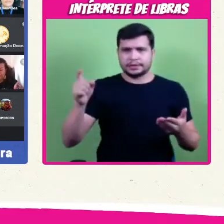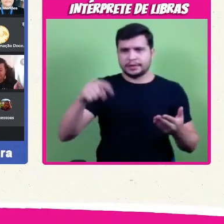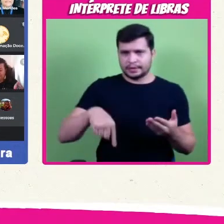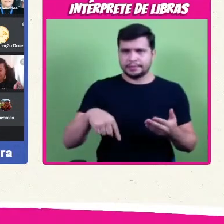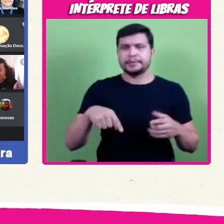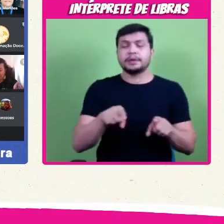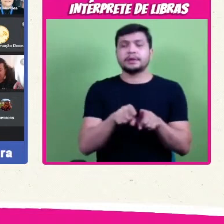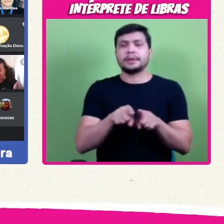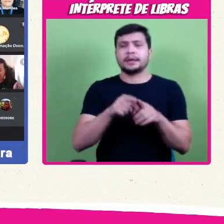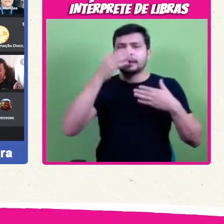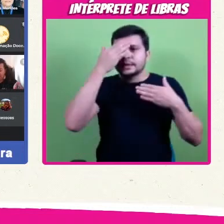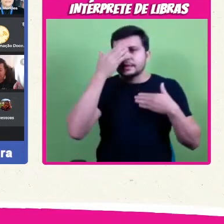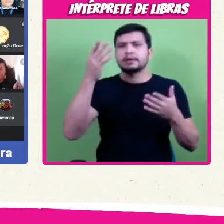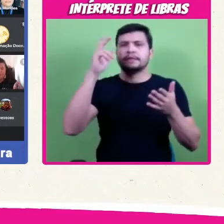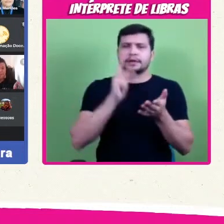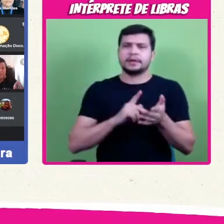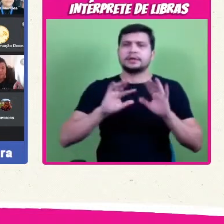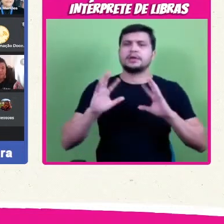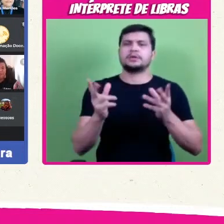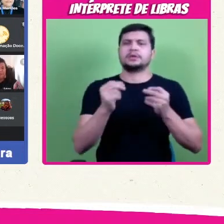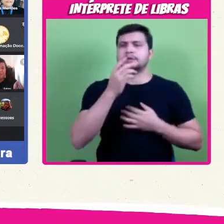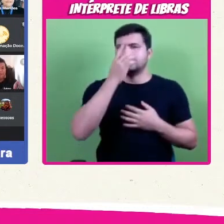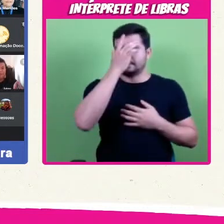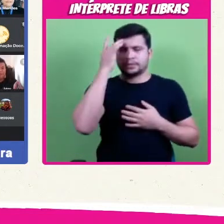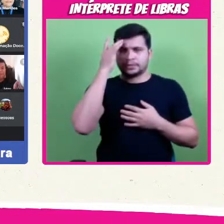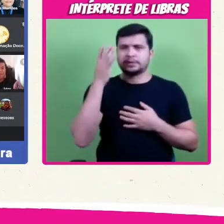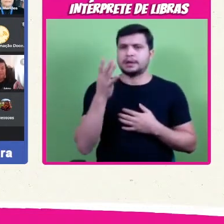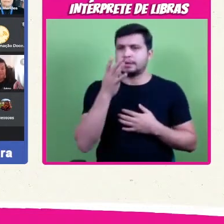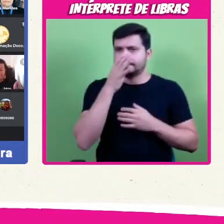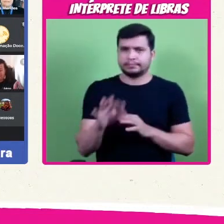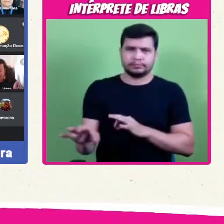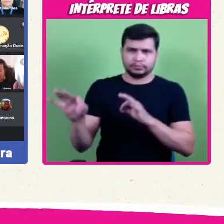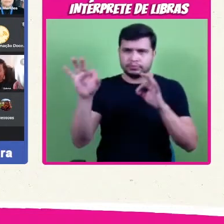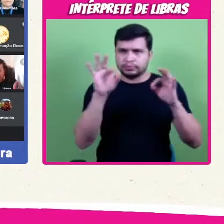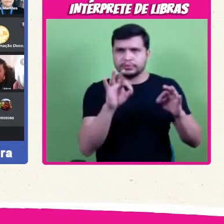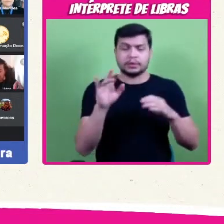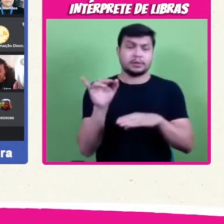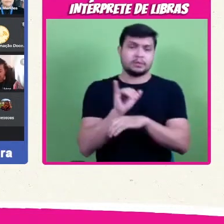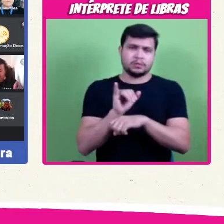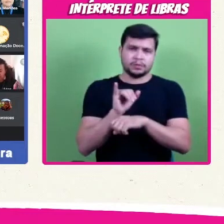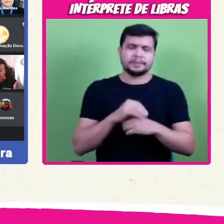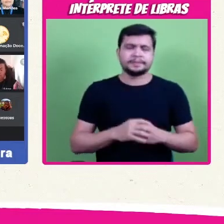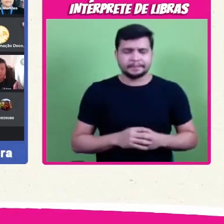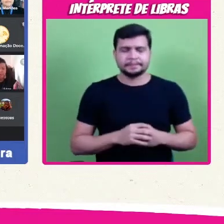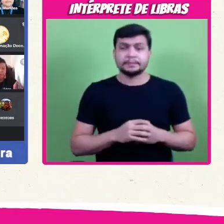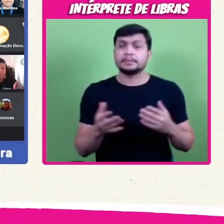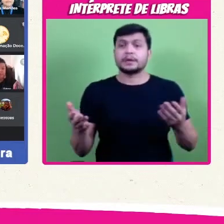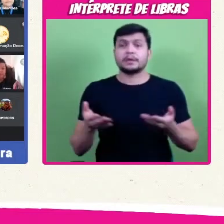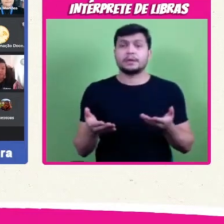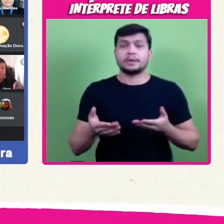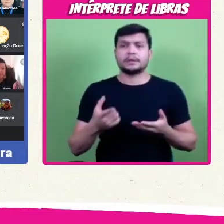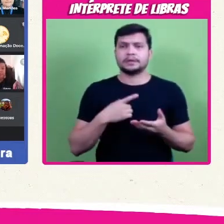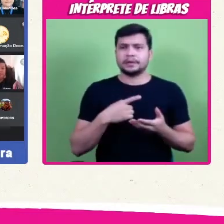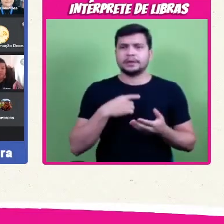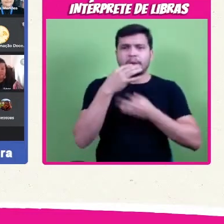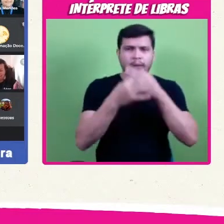todo mundo que está assistindo a gente pelo YouTube. Bem, aqui fizeram alguns comentários. Eu e as convidadas